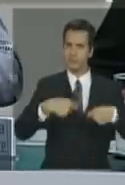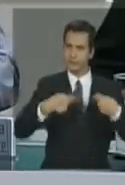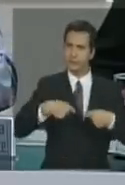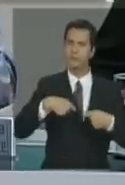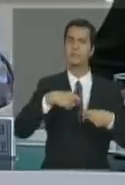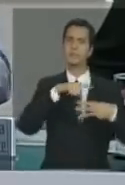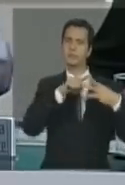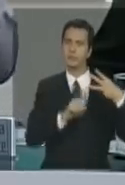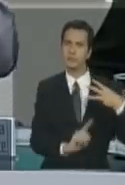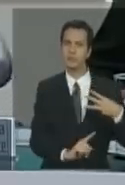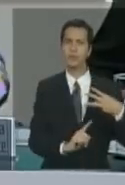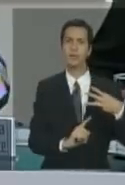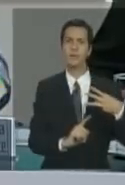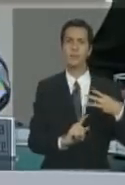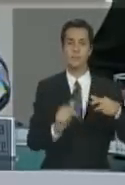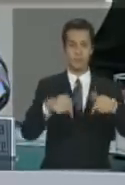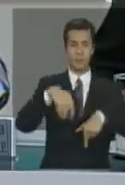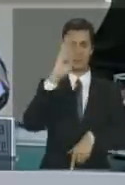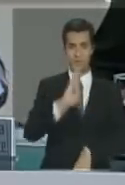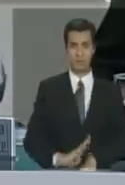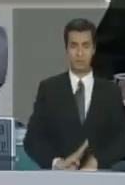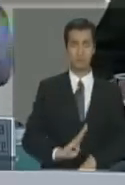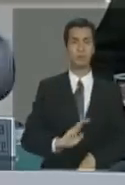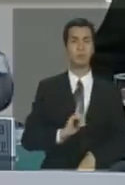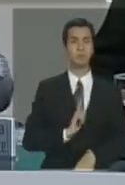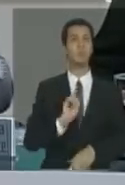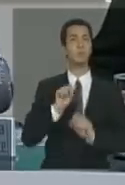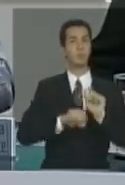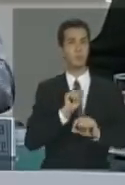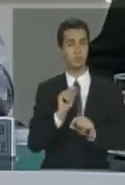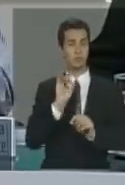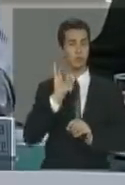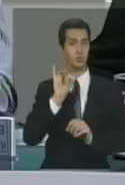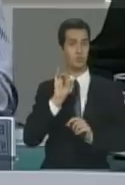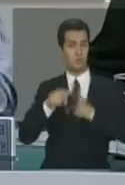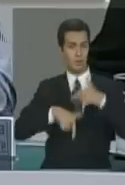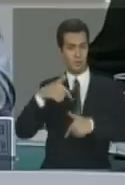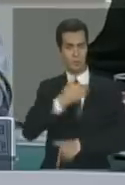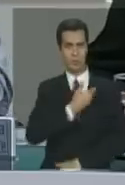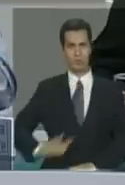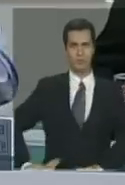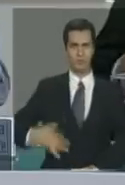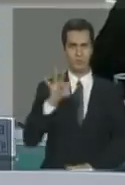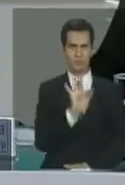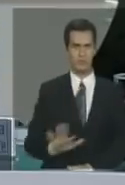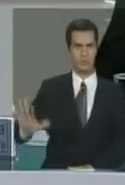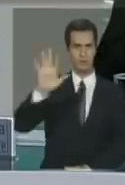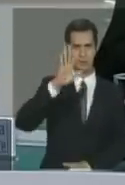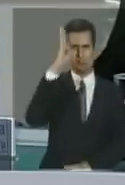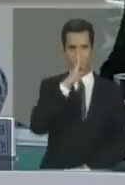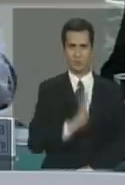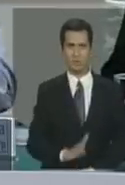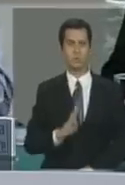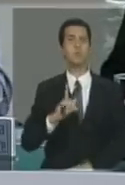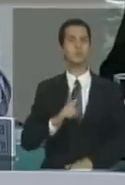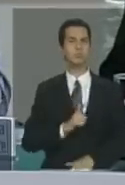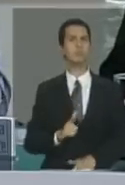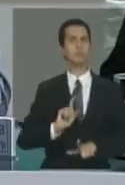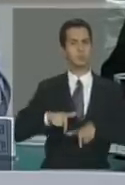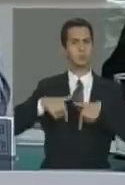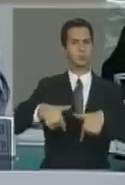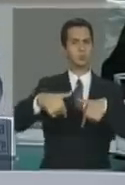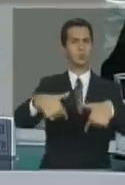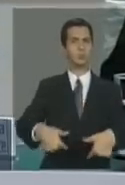governo brasileiro, que não se limita ao Ministério do Meio Ambiente. Chama a atenção que o governo está, na realidade, buscando a interlocução com